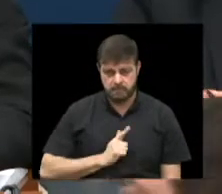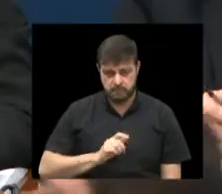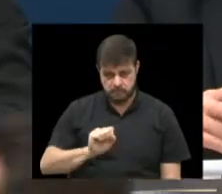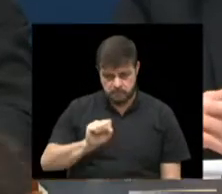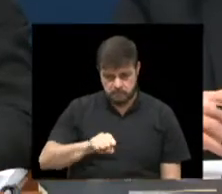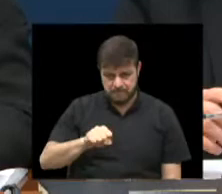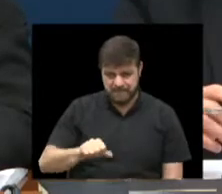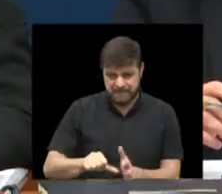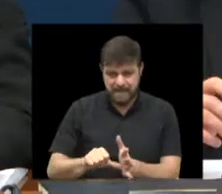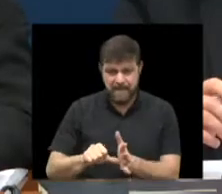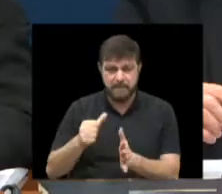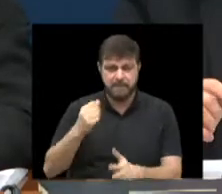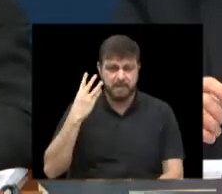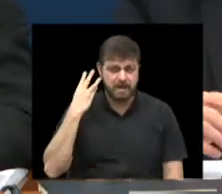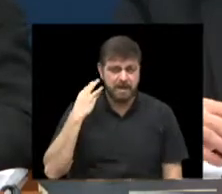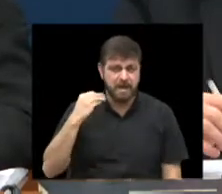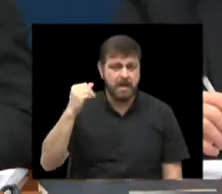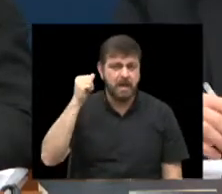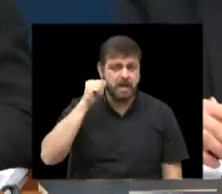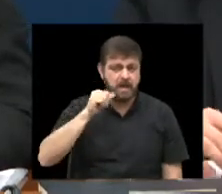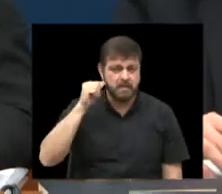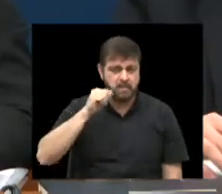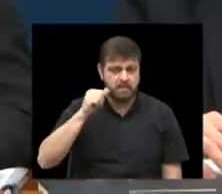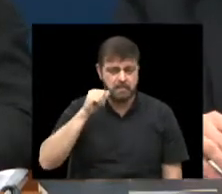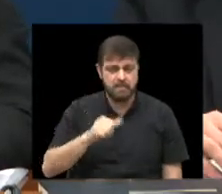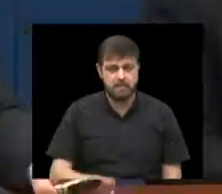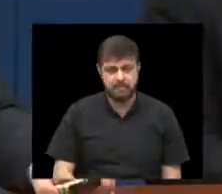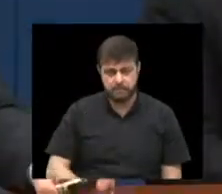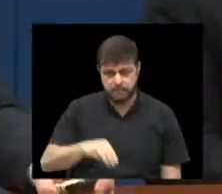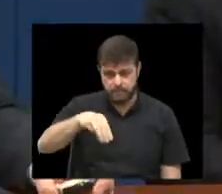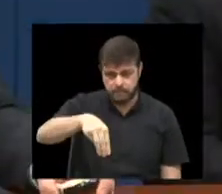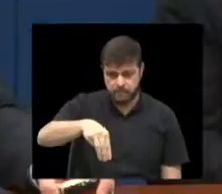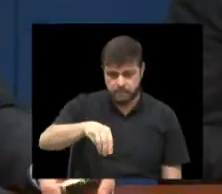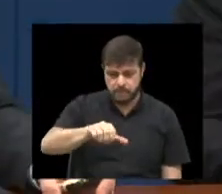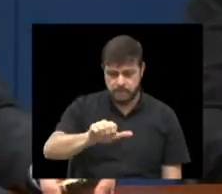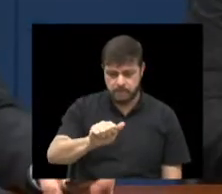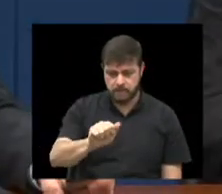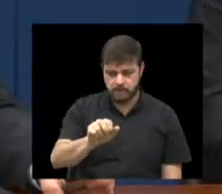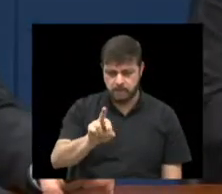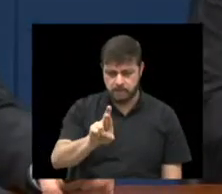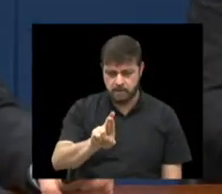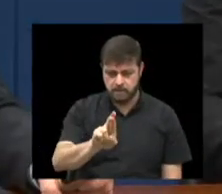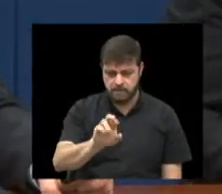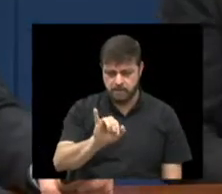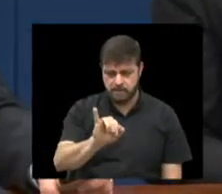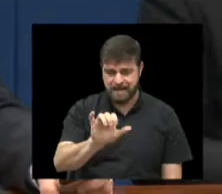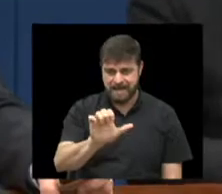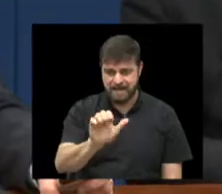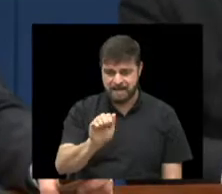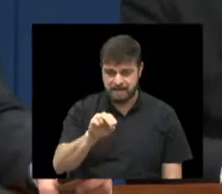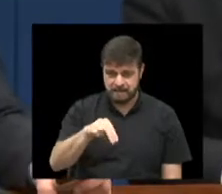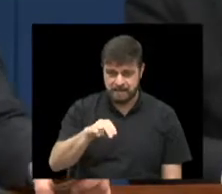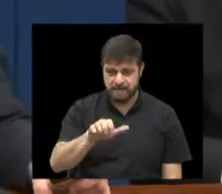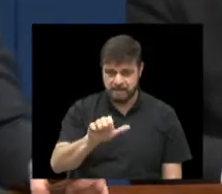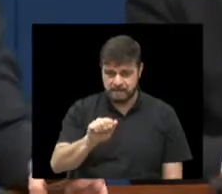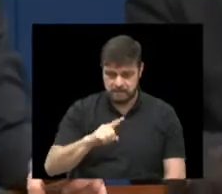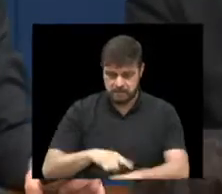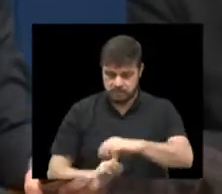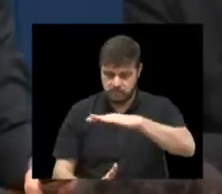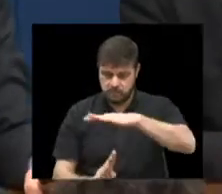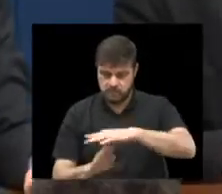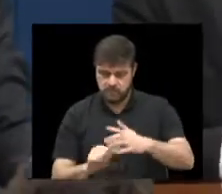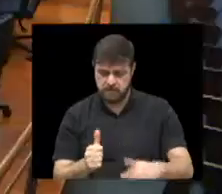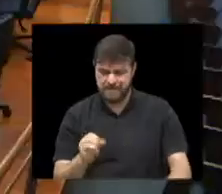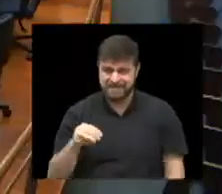A primeira é a vereadora Mariana Conte. Vereadora Mariana Conte tem a tribuna por até 10 minutos para discutir